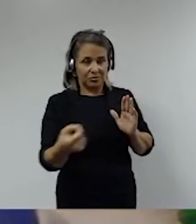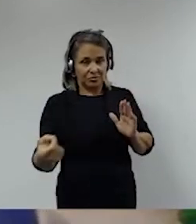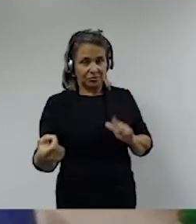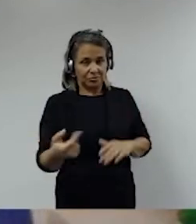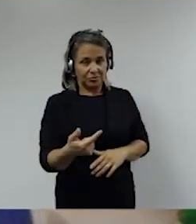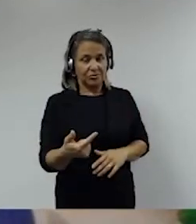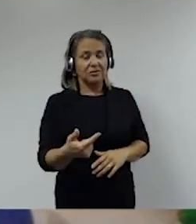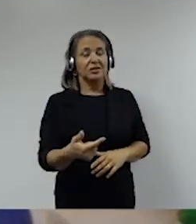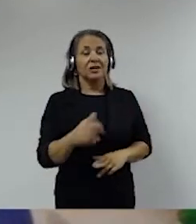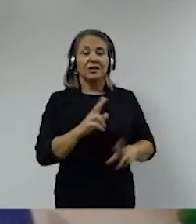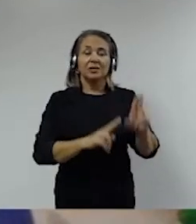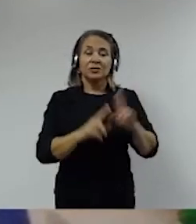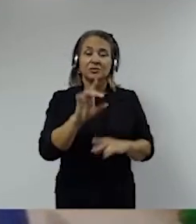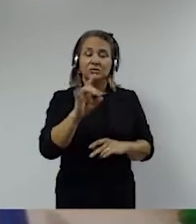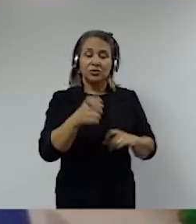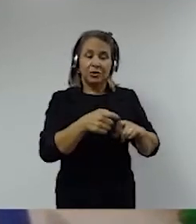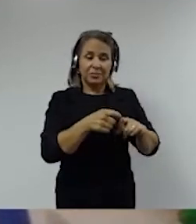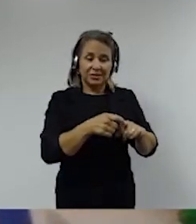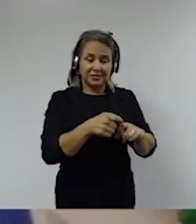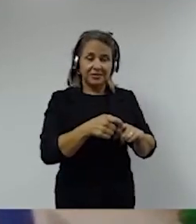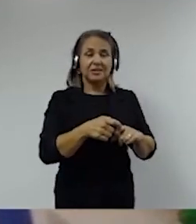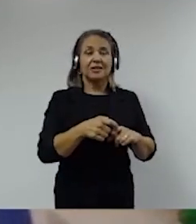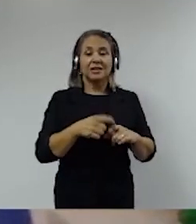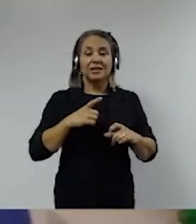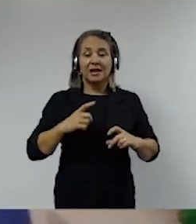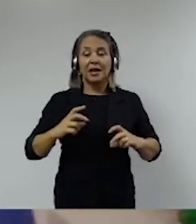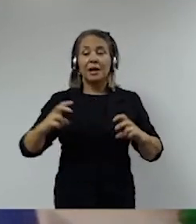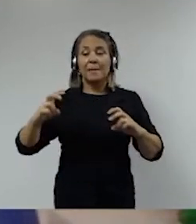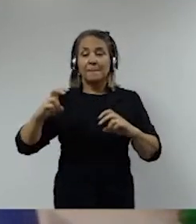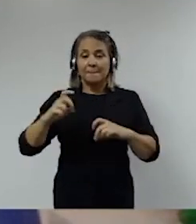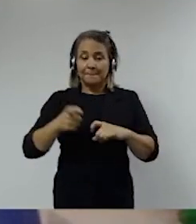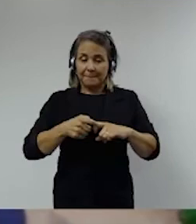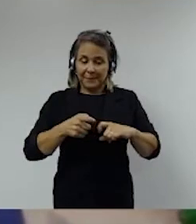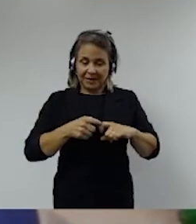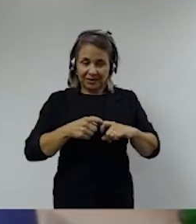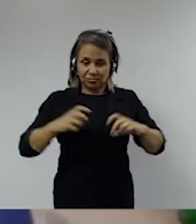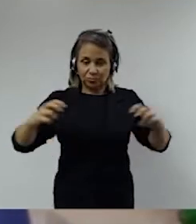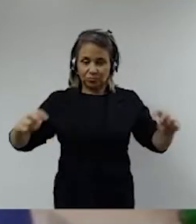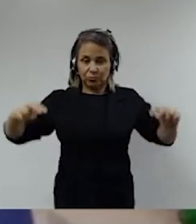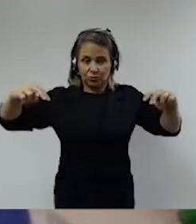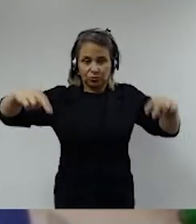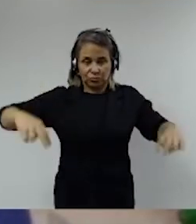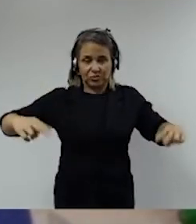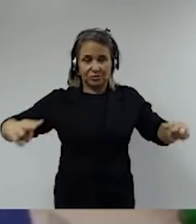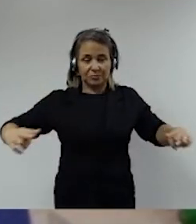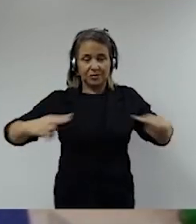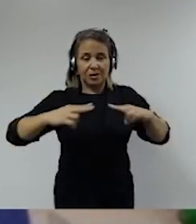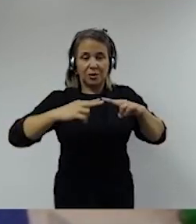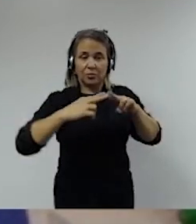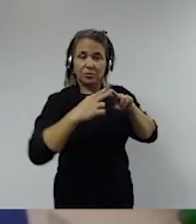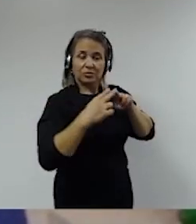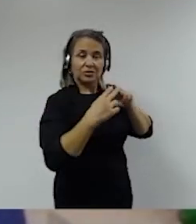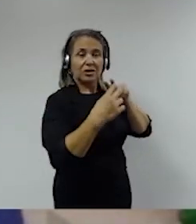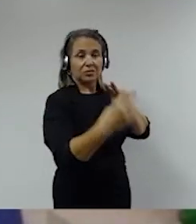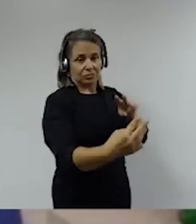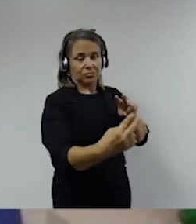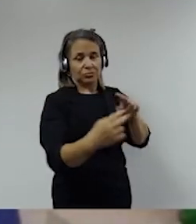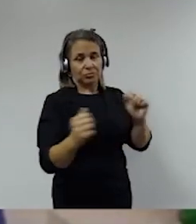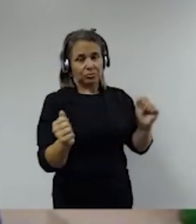da telemedicina na presença de médicos nos dois extremos do atendimento, que é a interconsulta que eu acabei de